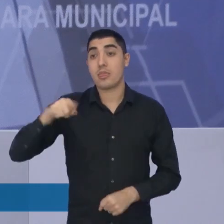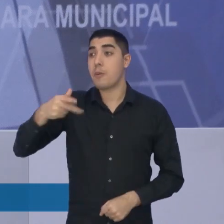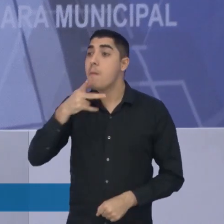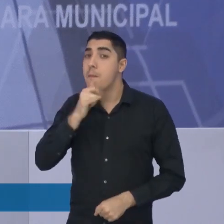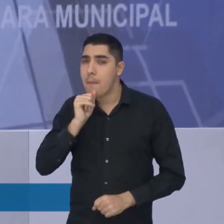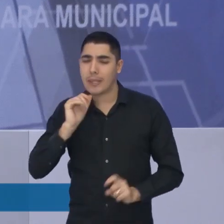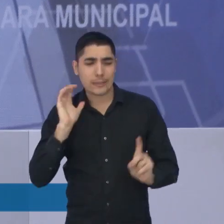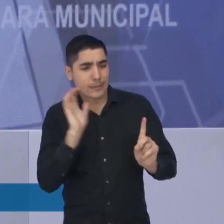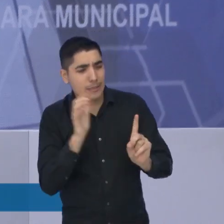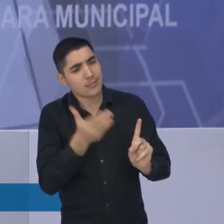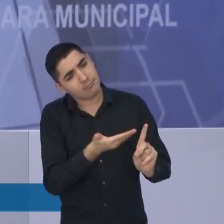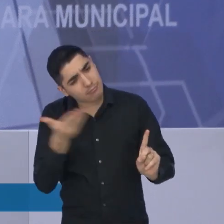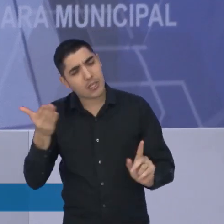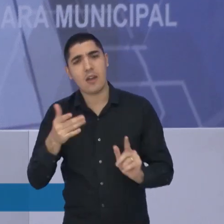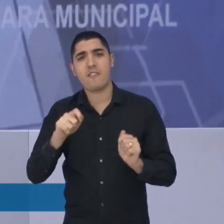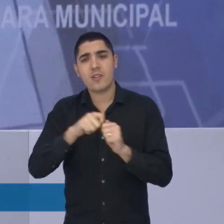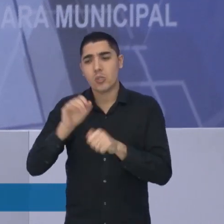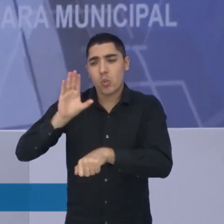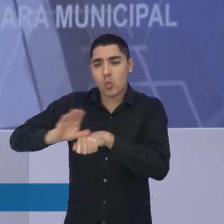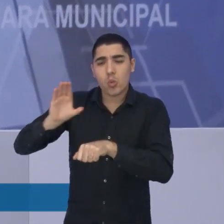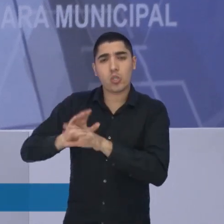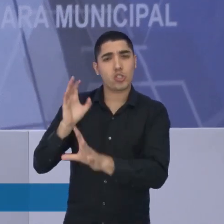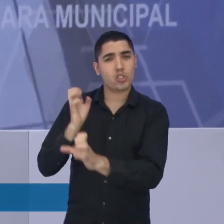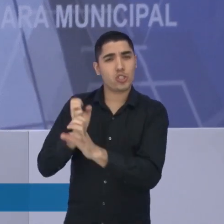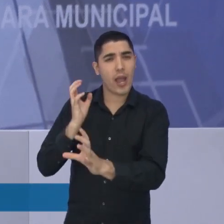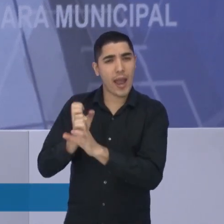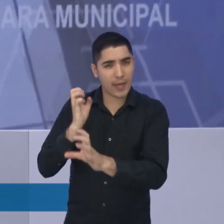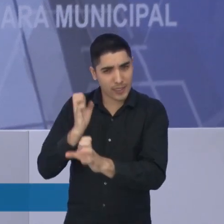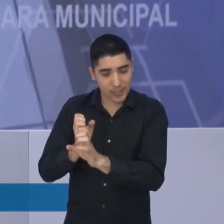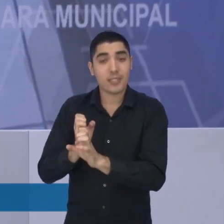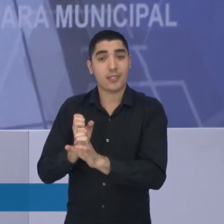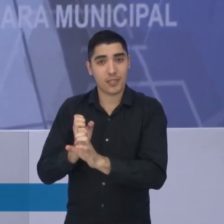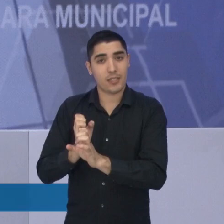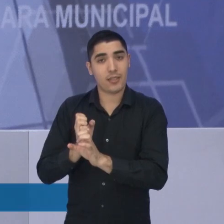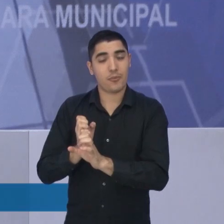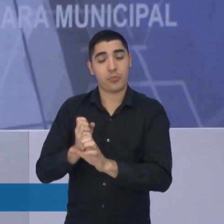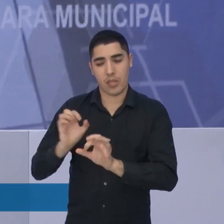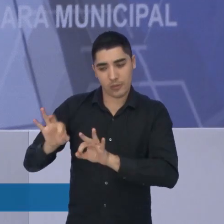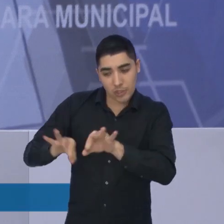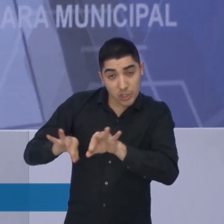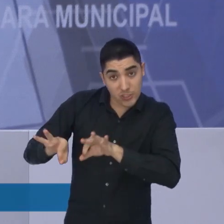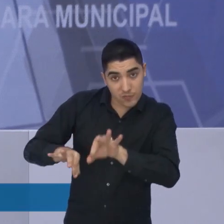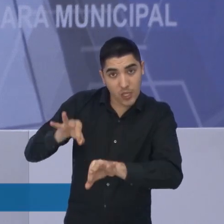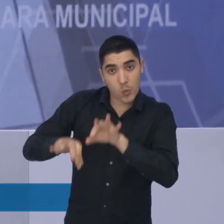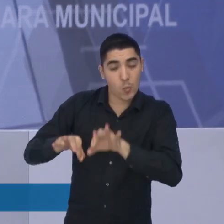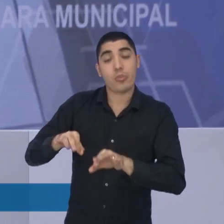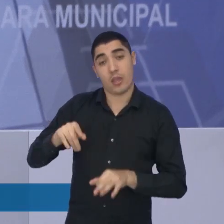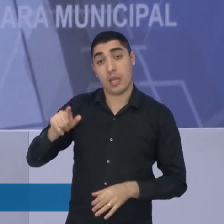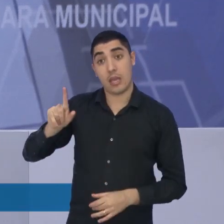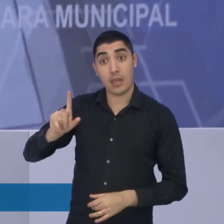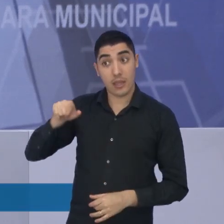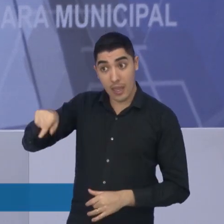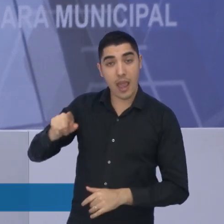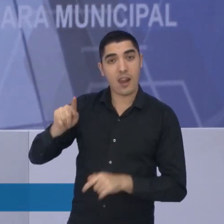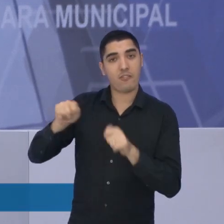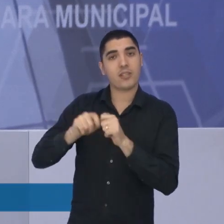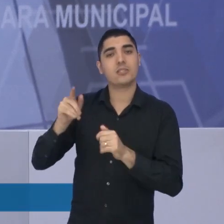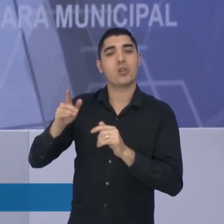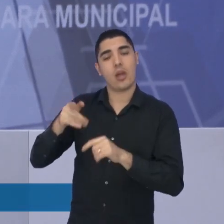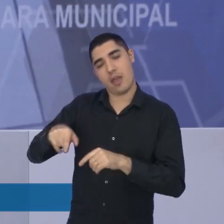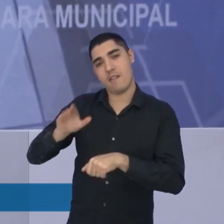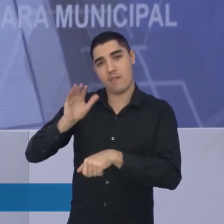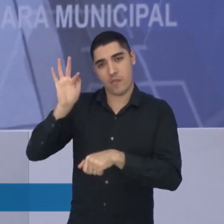cursar Engenharia Civil na Universidade de Taubaté. E ainda no primeiro ano de Engenharia, conheceu a Faculdade